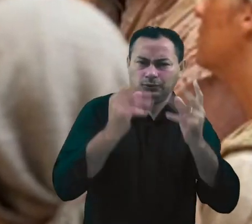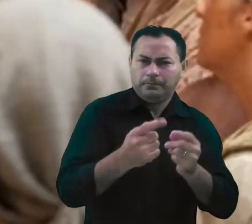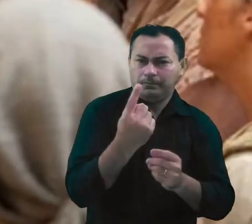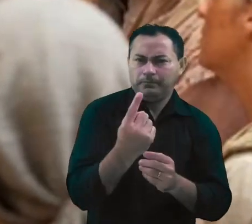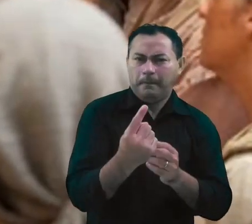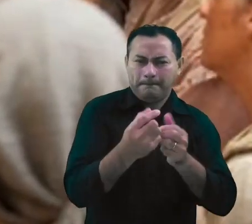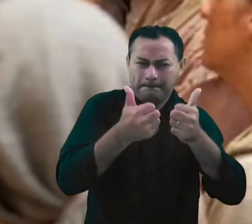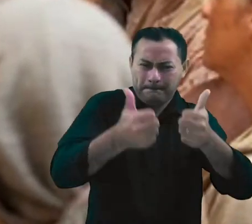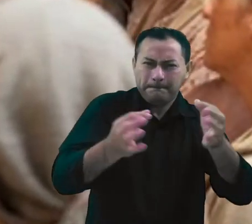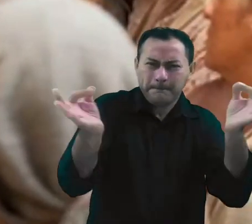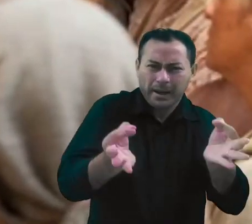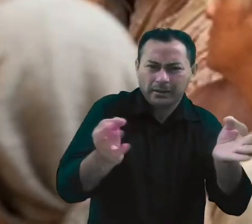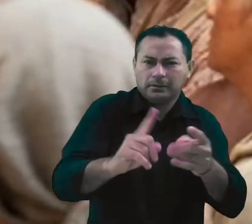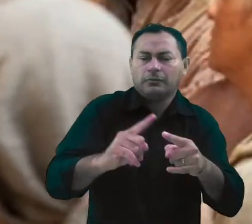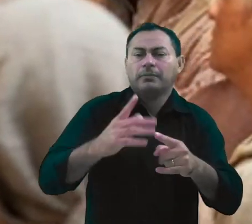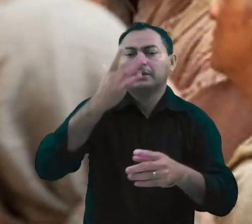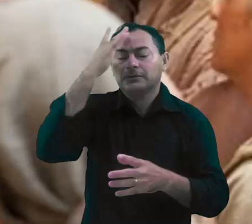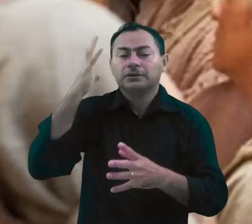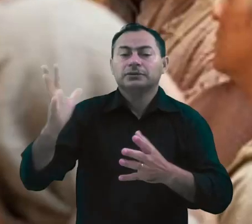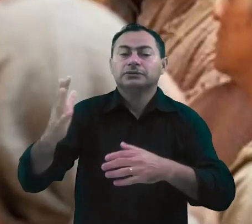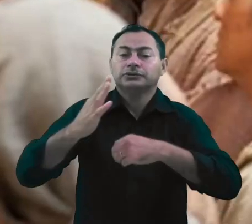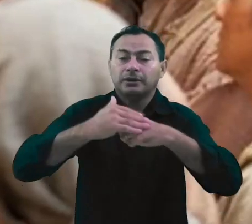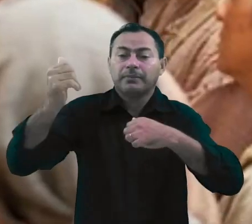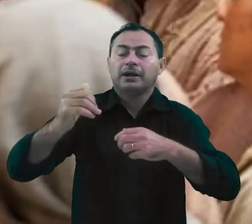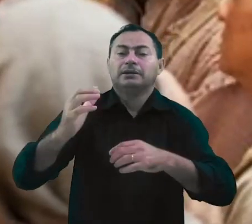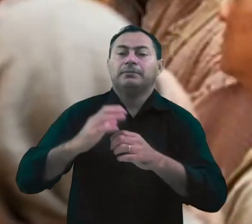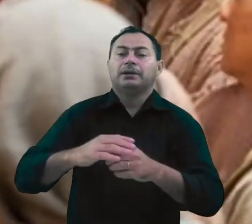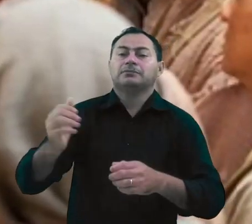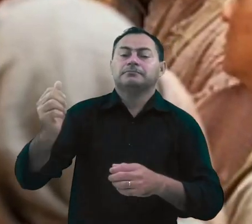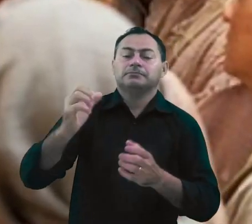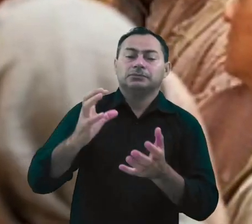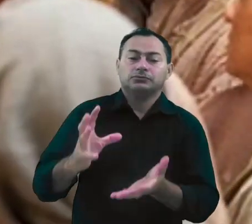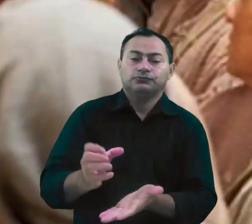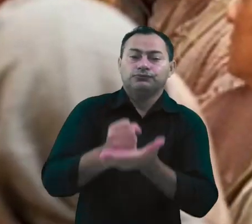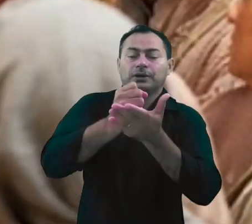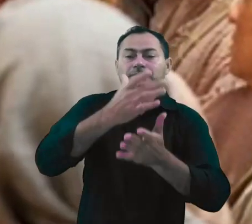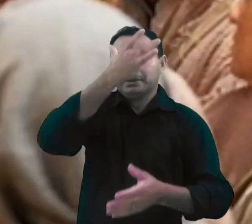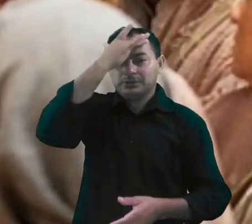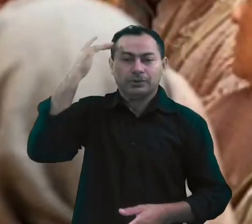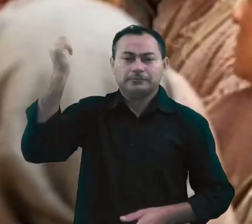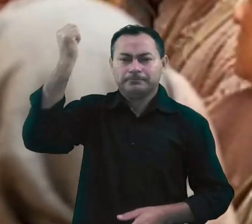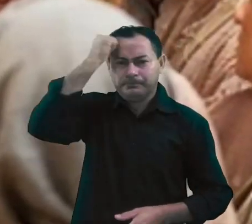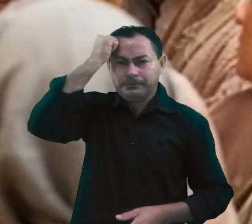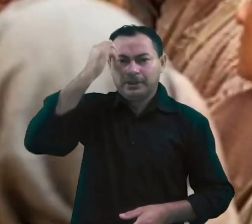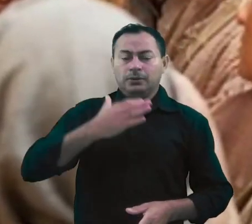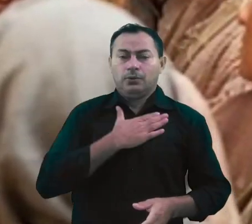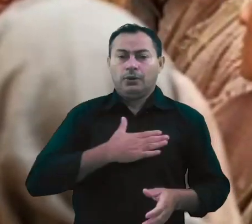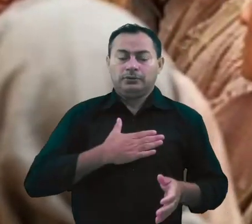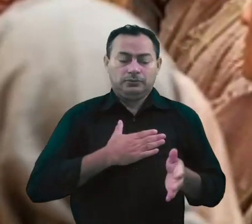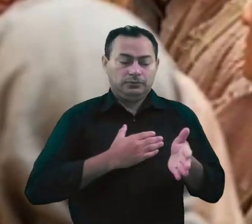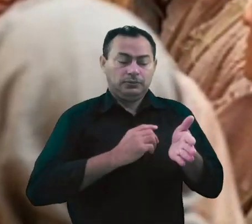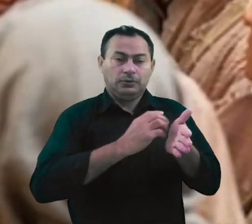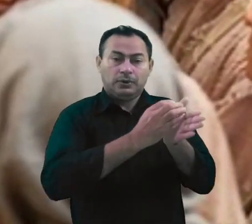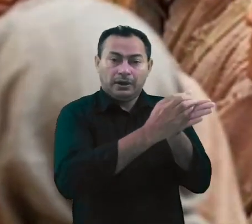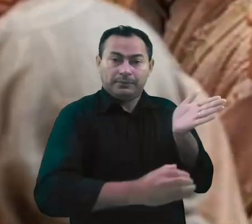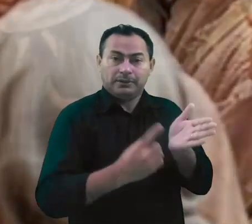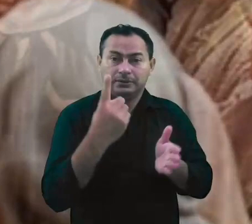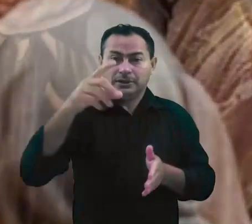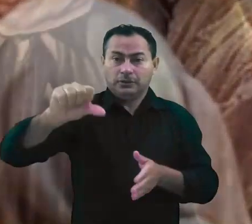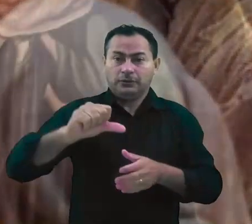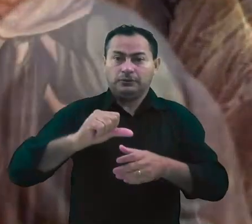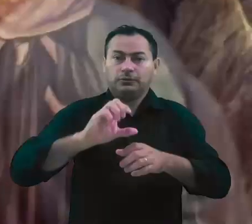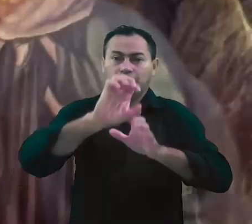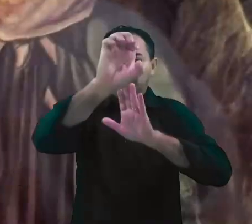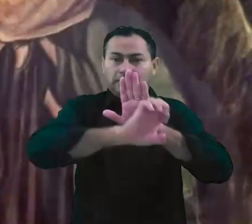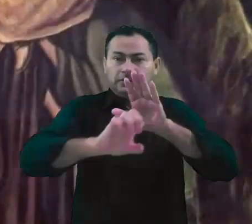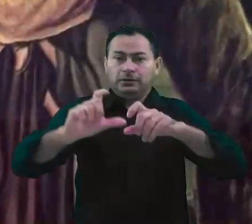mas para curar e chamar os pecadores ao arrependimento. Gosto muito dessa passagem no capítulo 19 de